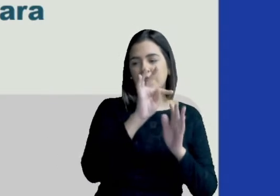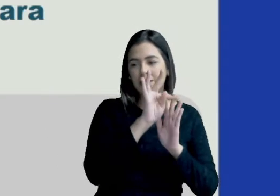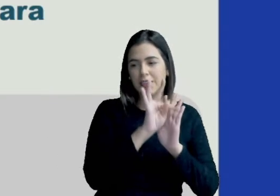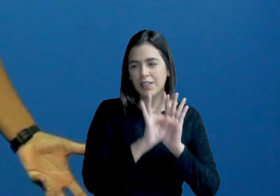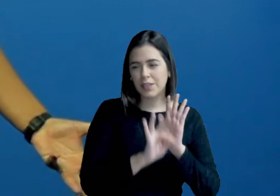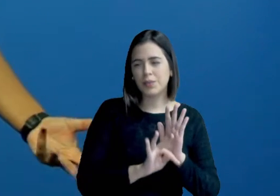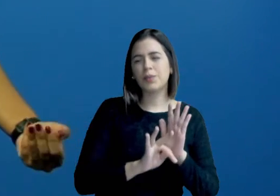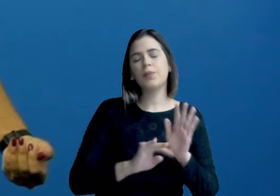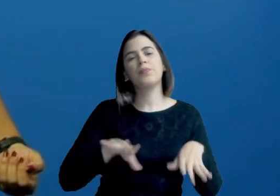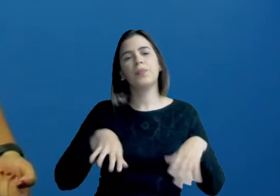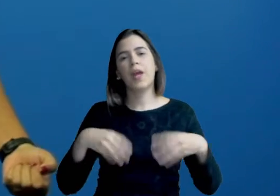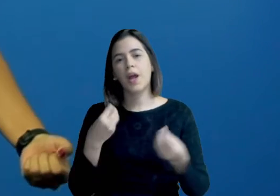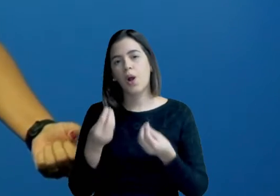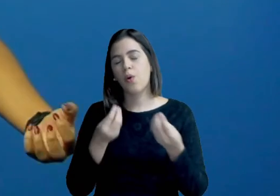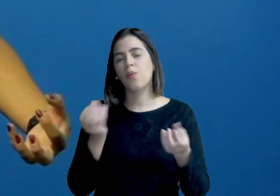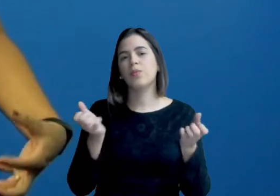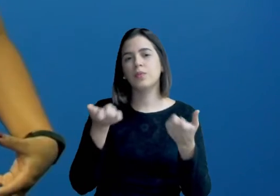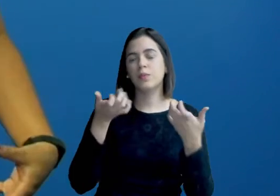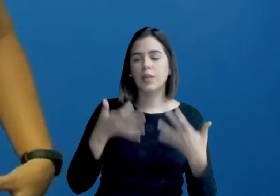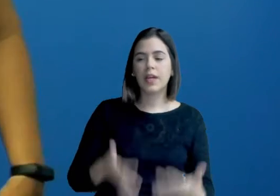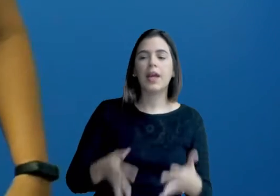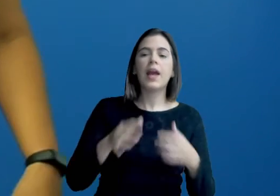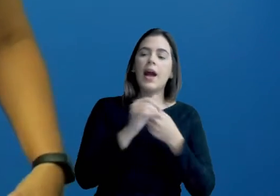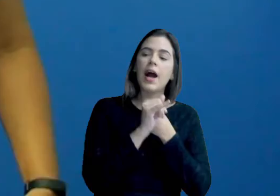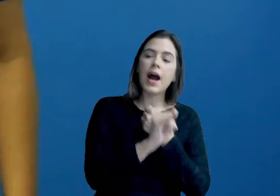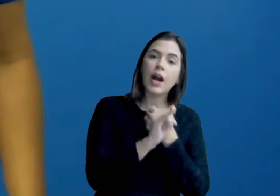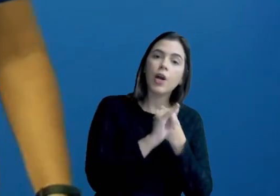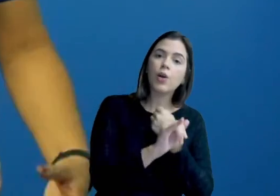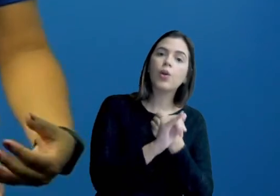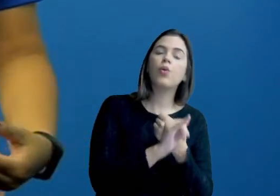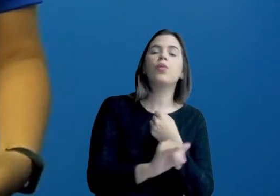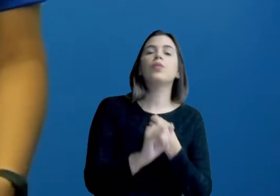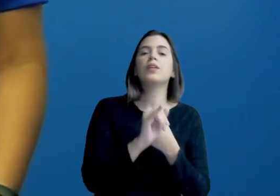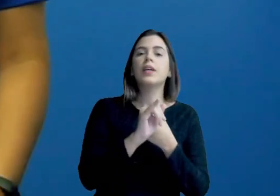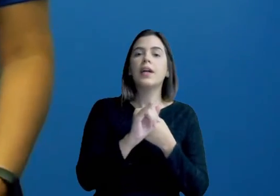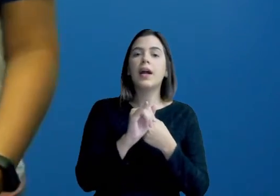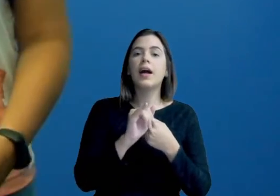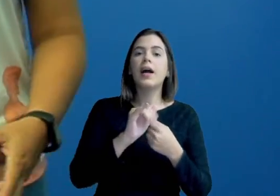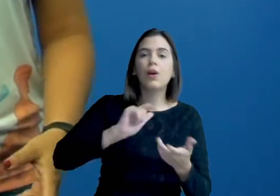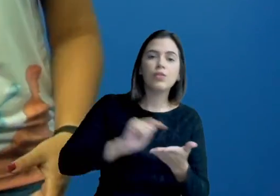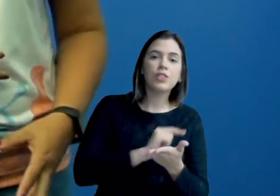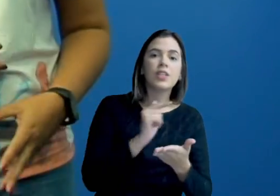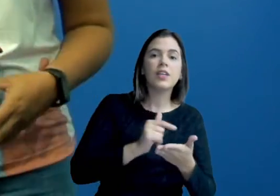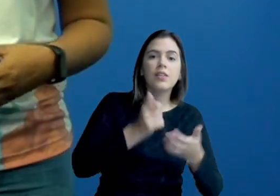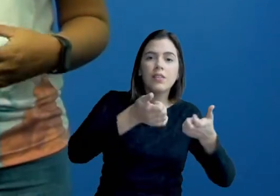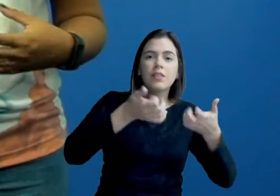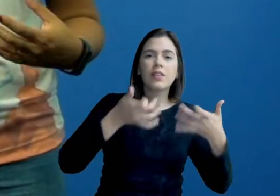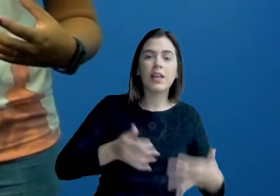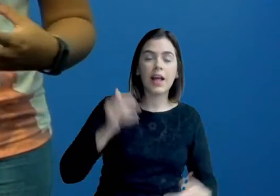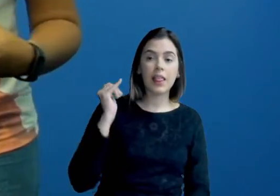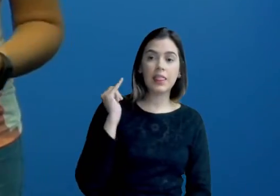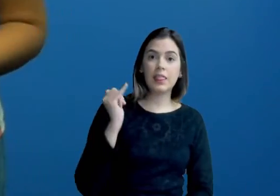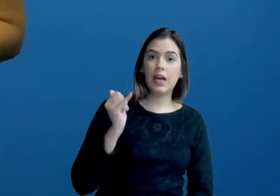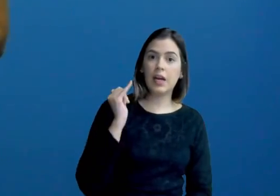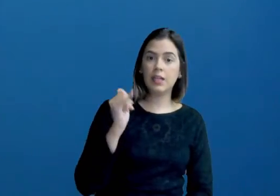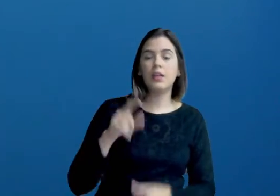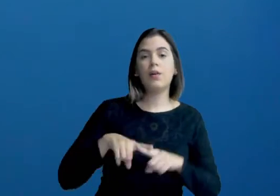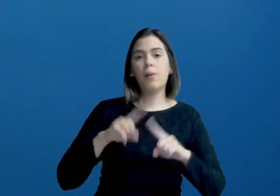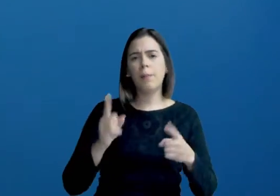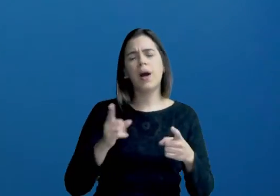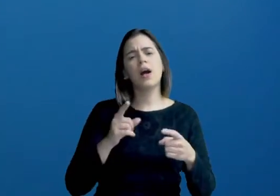que eu falei. A crônica, em sua essência, é um gênero narrativo. Mas, aí, com o passar do